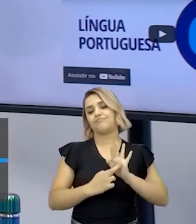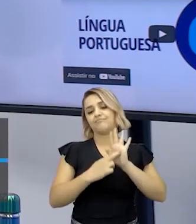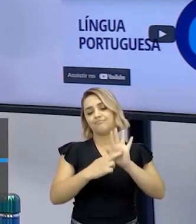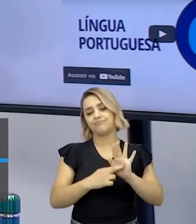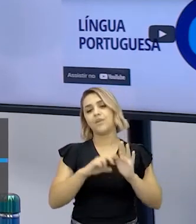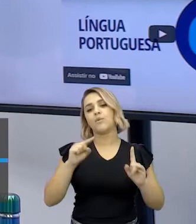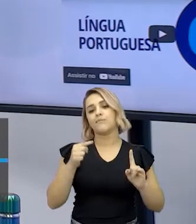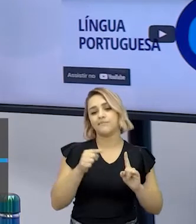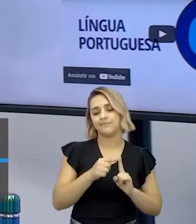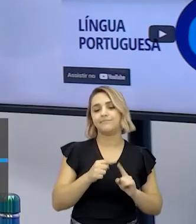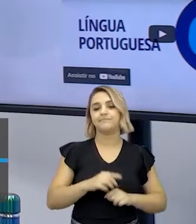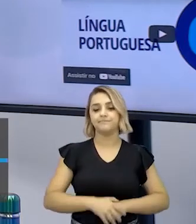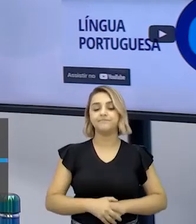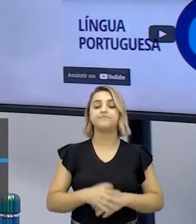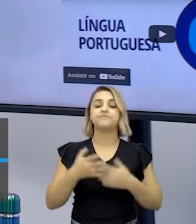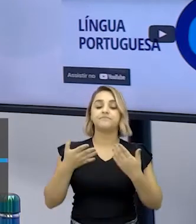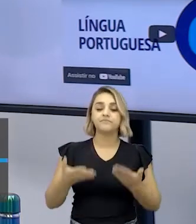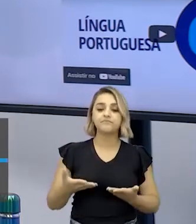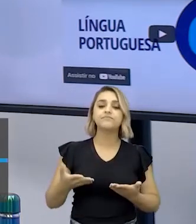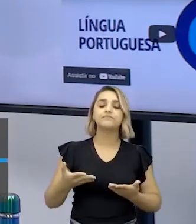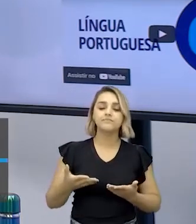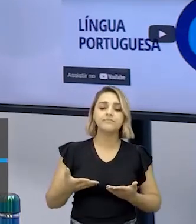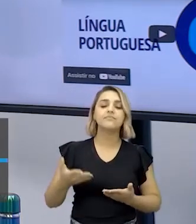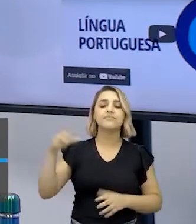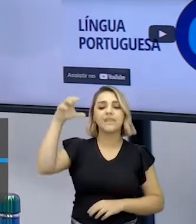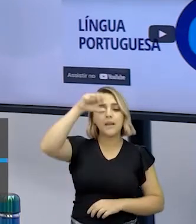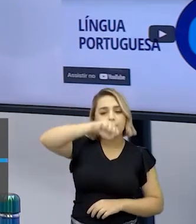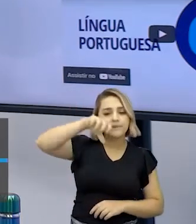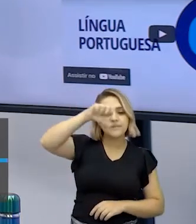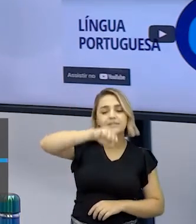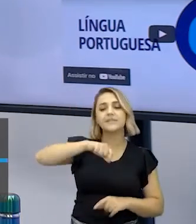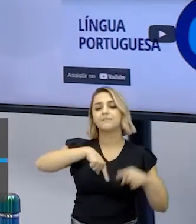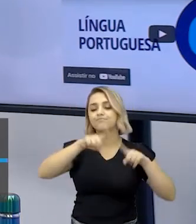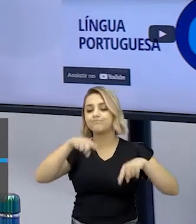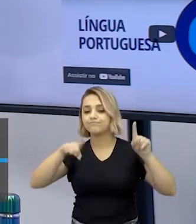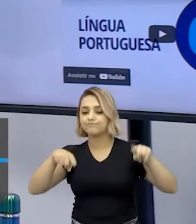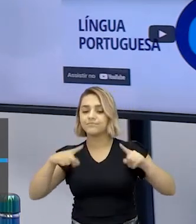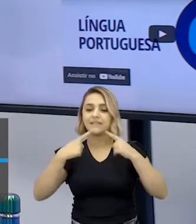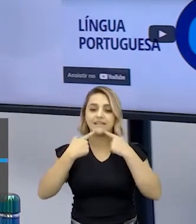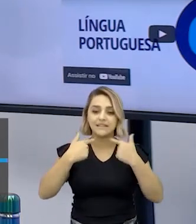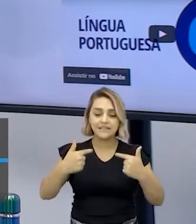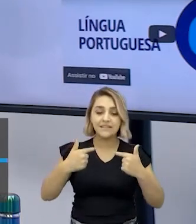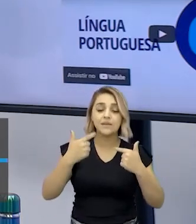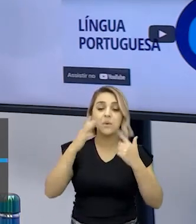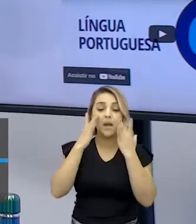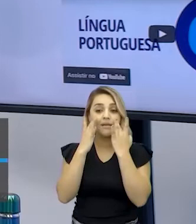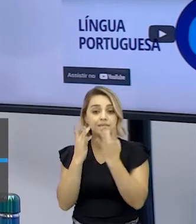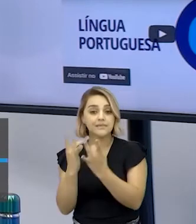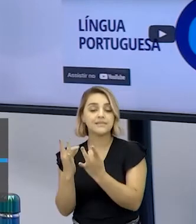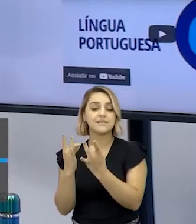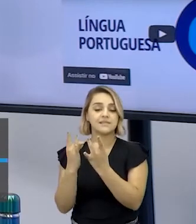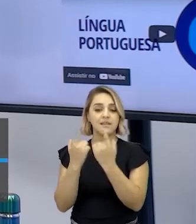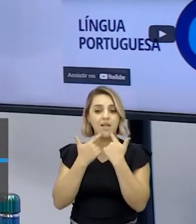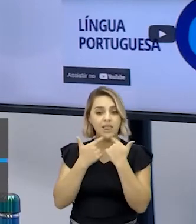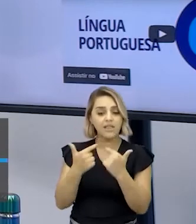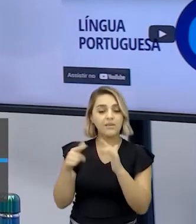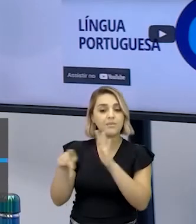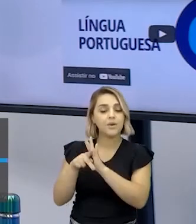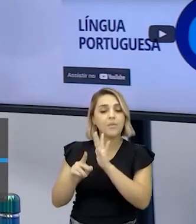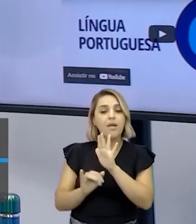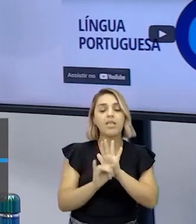reforçar mesmo. Então, aprender as variedades da língua, observar a língua como uma identidade que traz